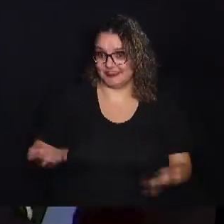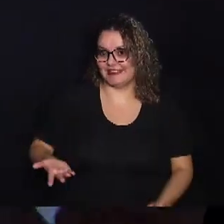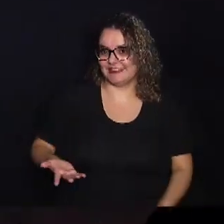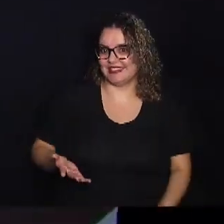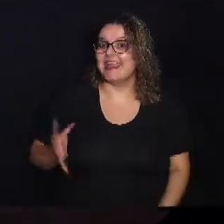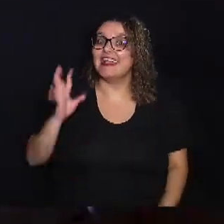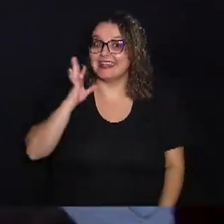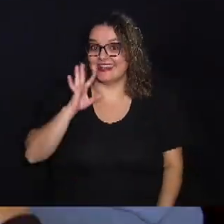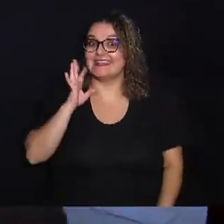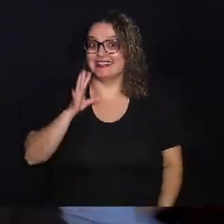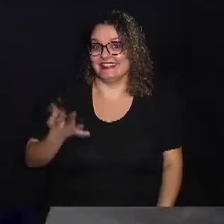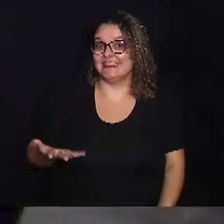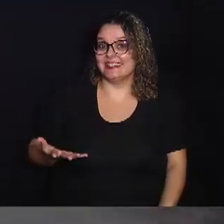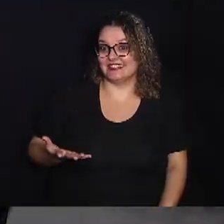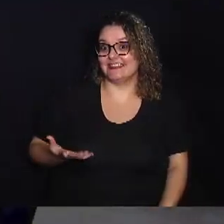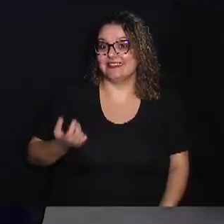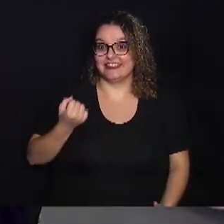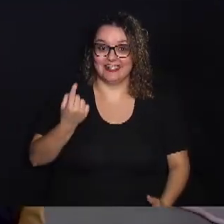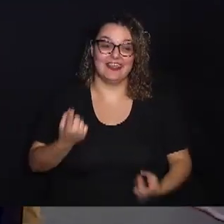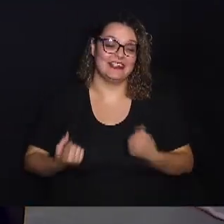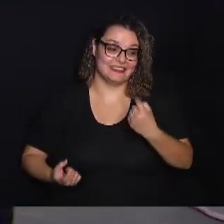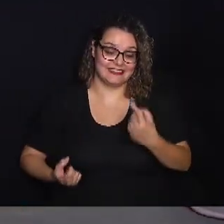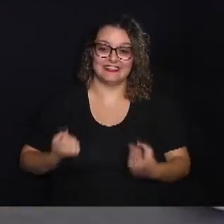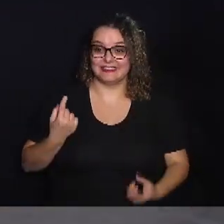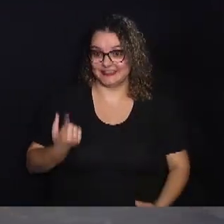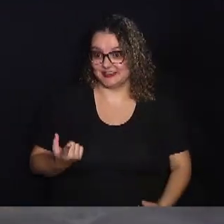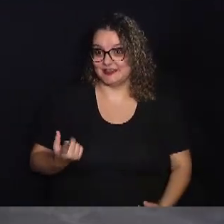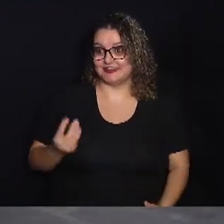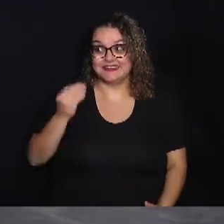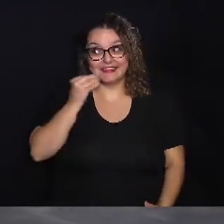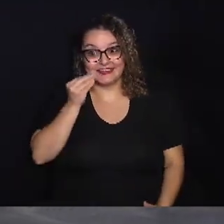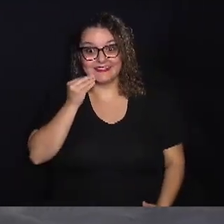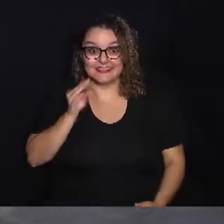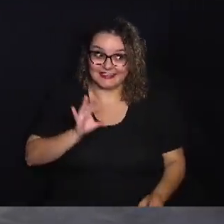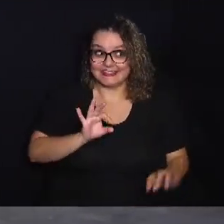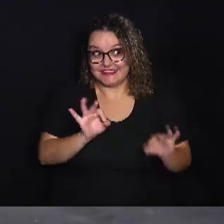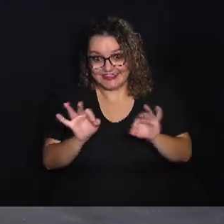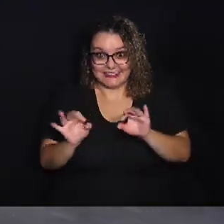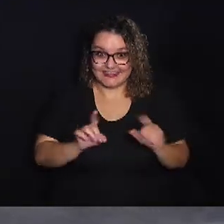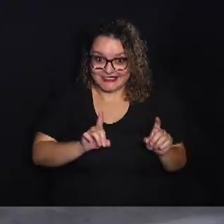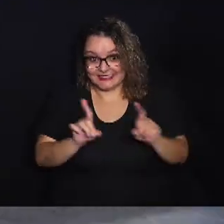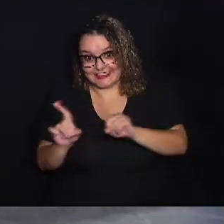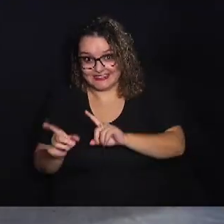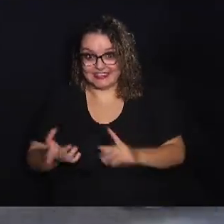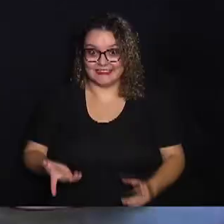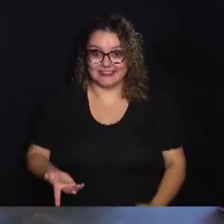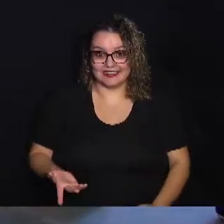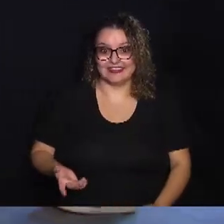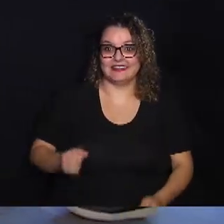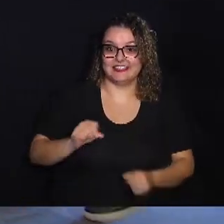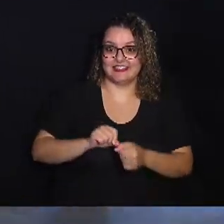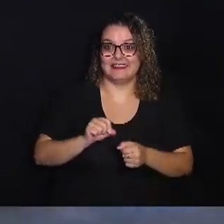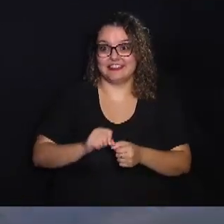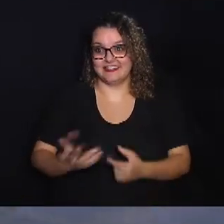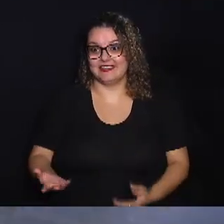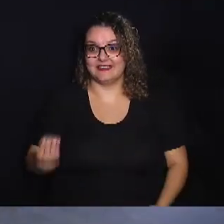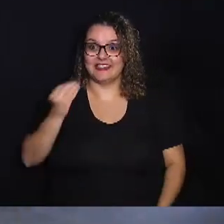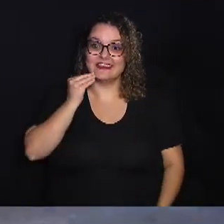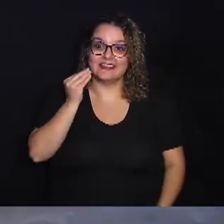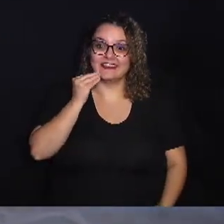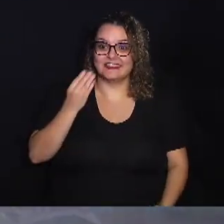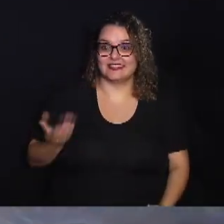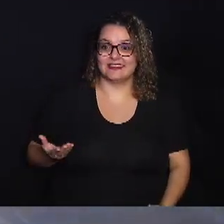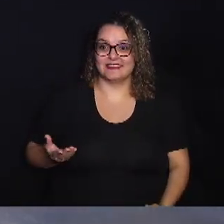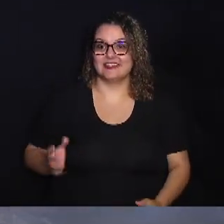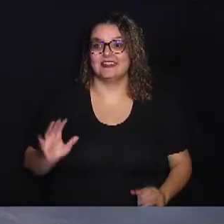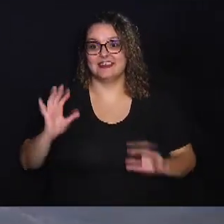sendo legal. Algumas a gente vai tentando acompanhar, conforme vai fazendo, vai tentando acompanhar. Às